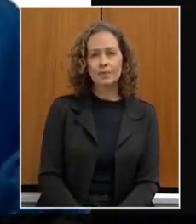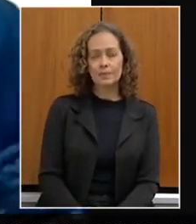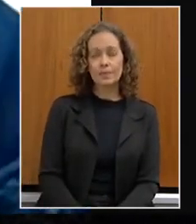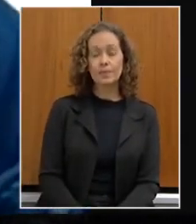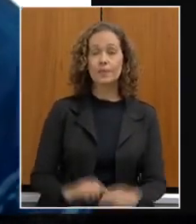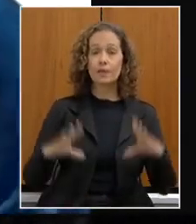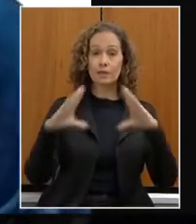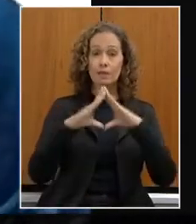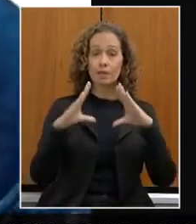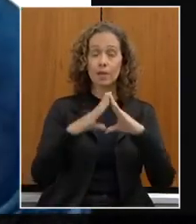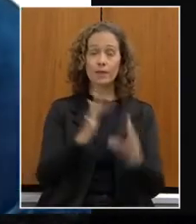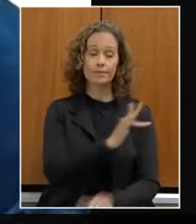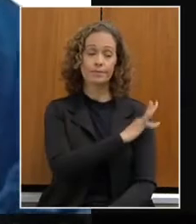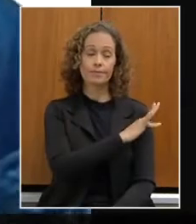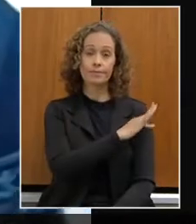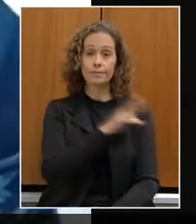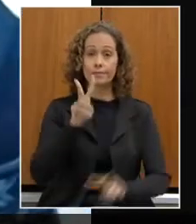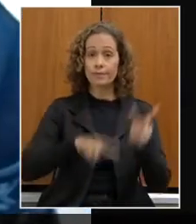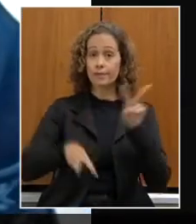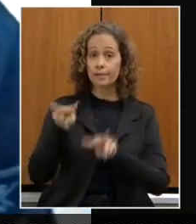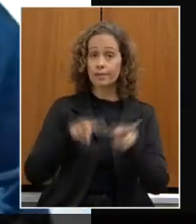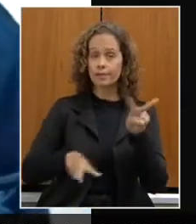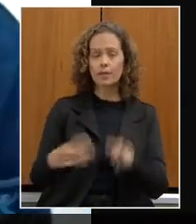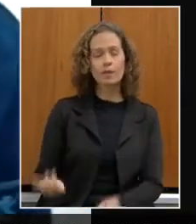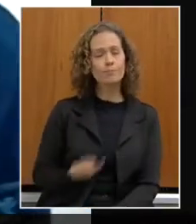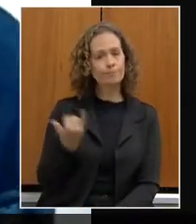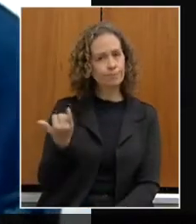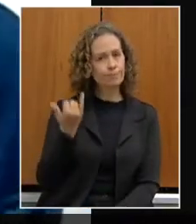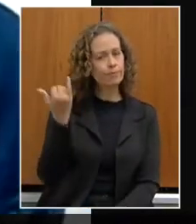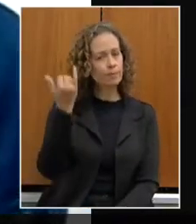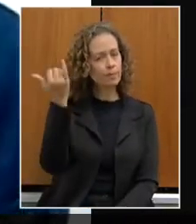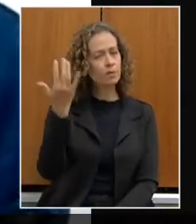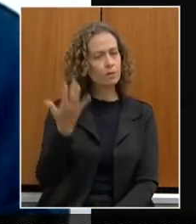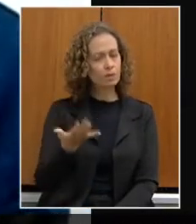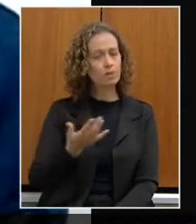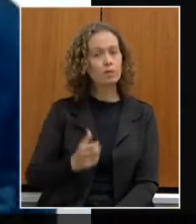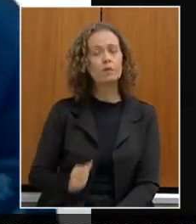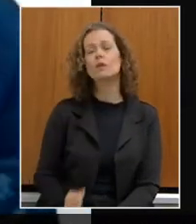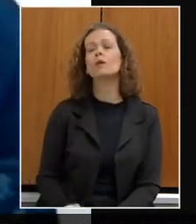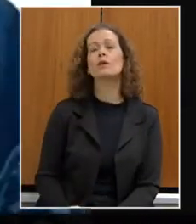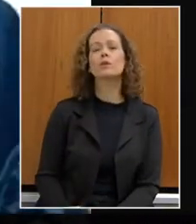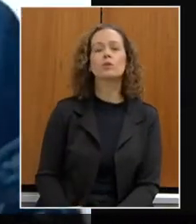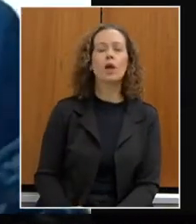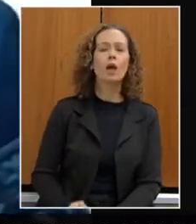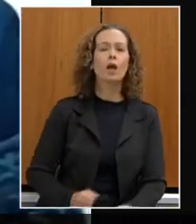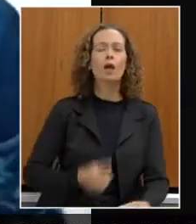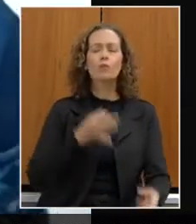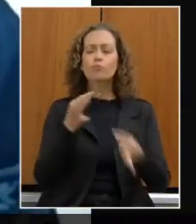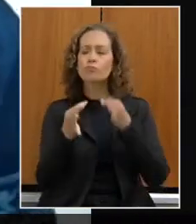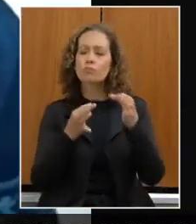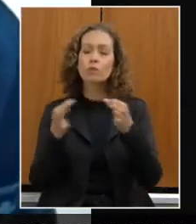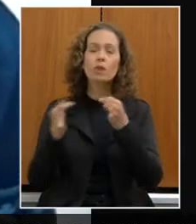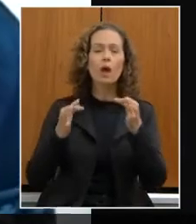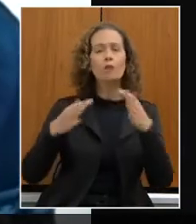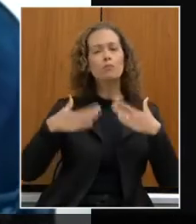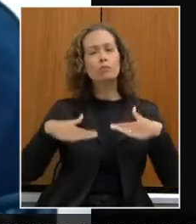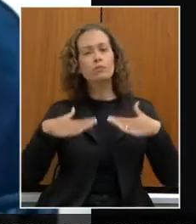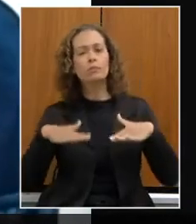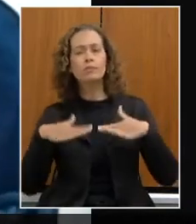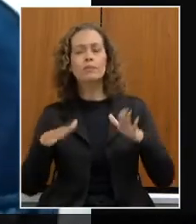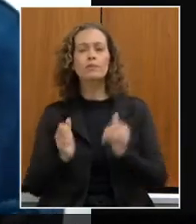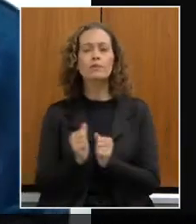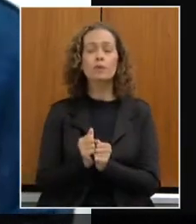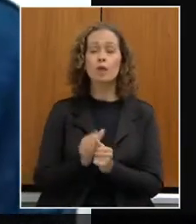Assembleia que estaliza é muito importante uma convidência pacífica mas prestando prontas do governo com a